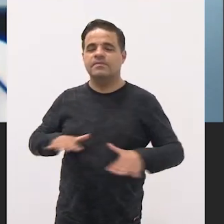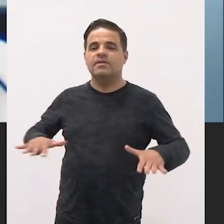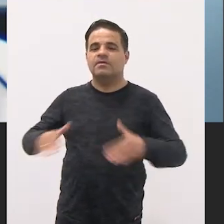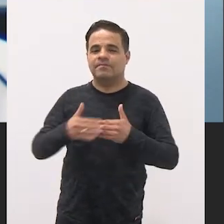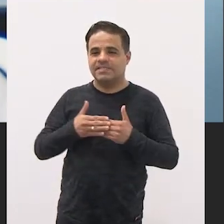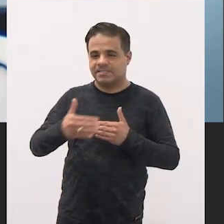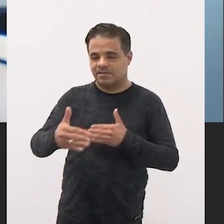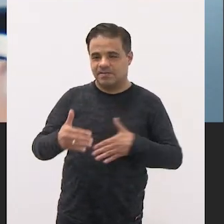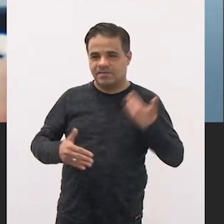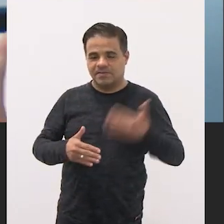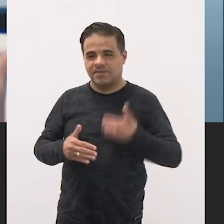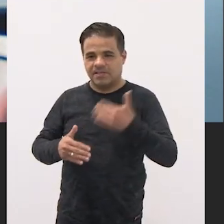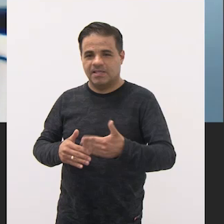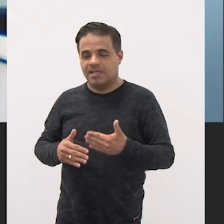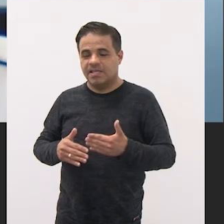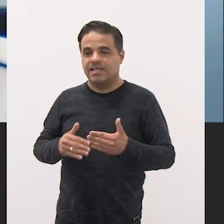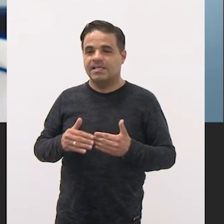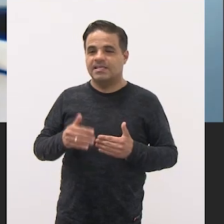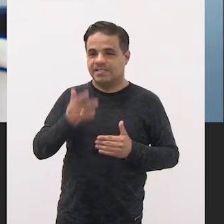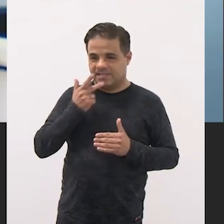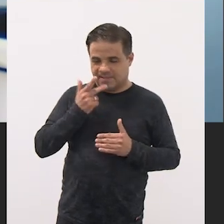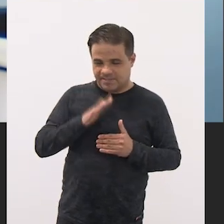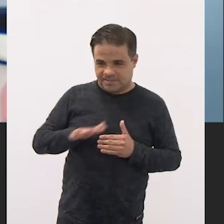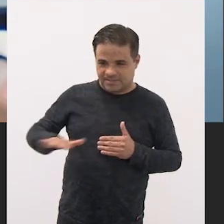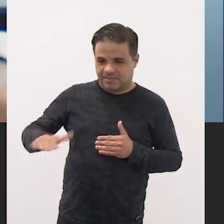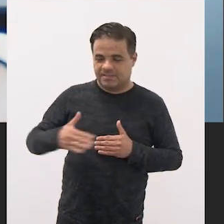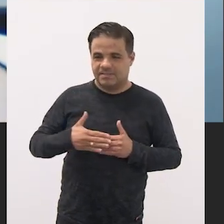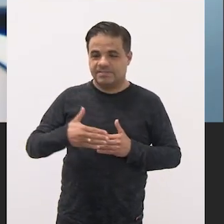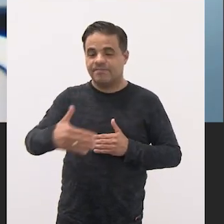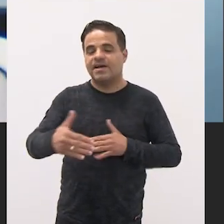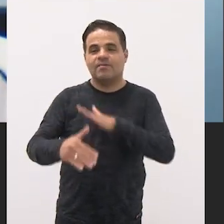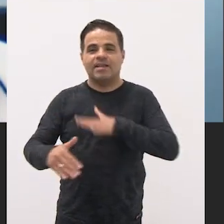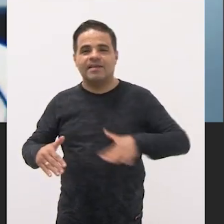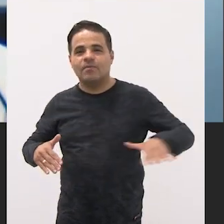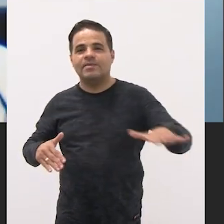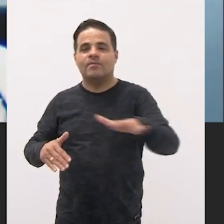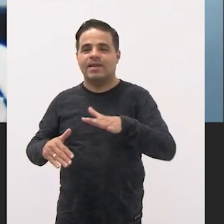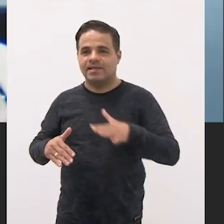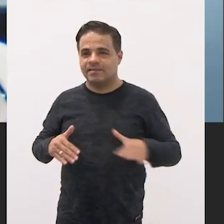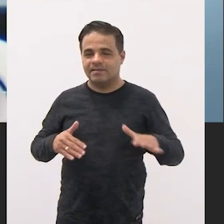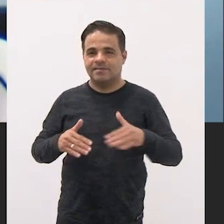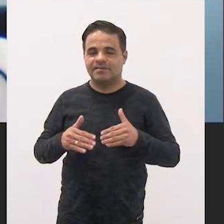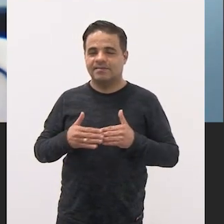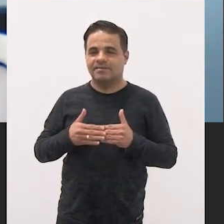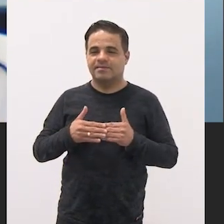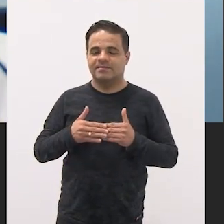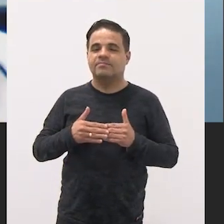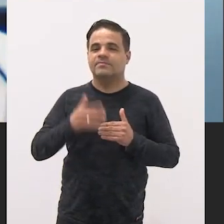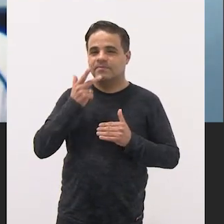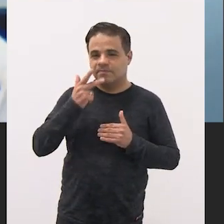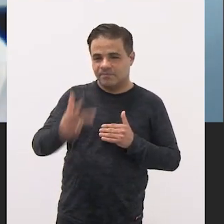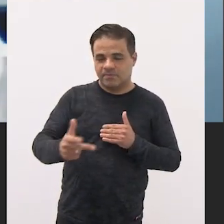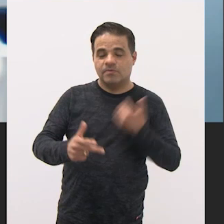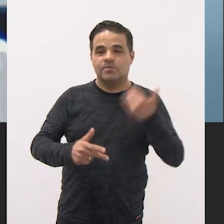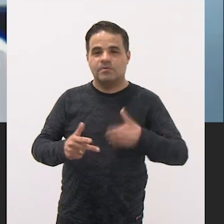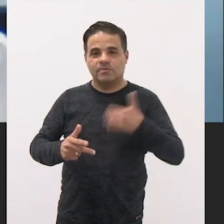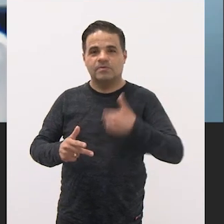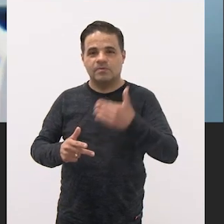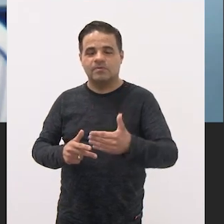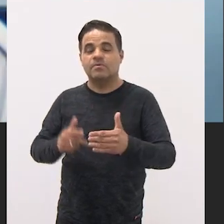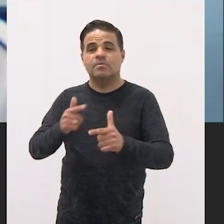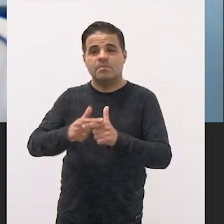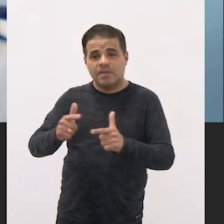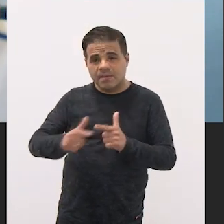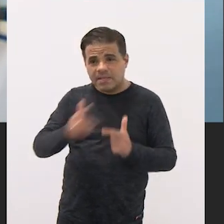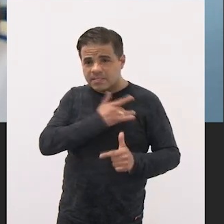vai, porque já não é fácil a gente falar sobre os nossos problemas de saúde. Então, se esses problemas de saúde,